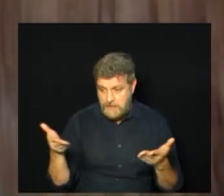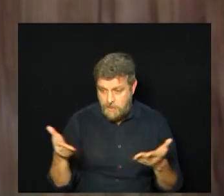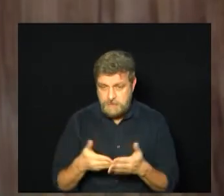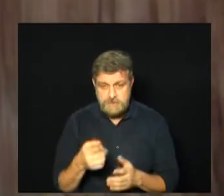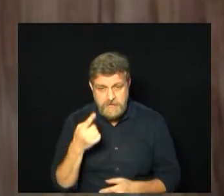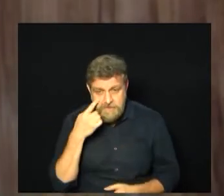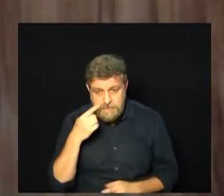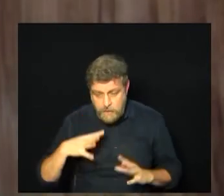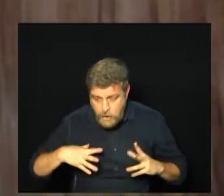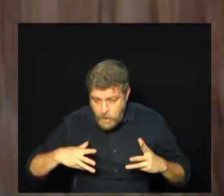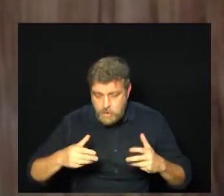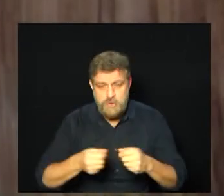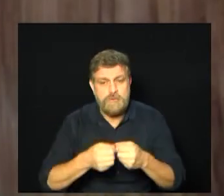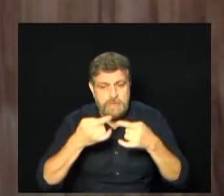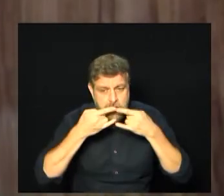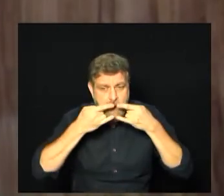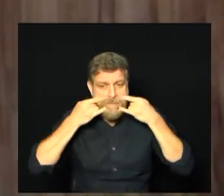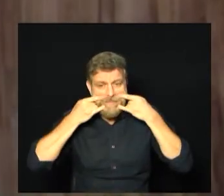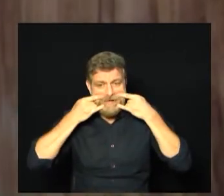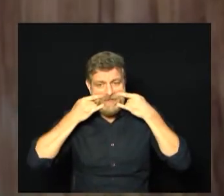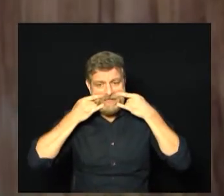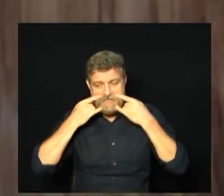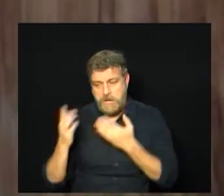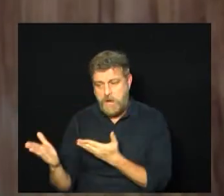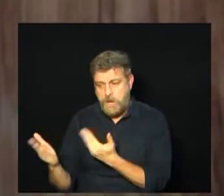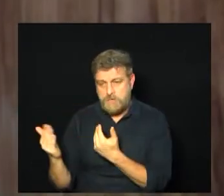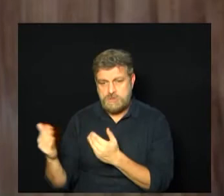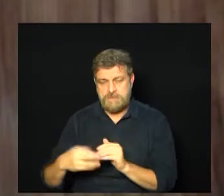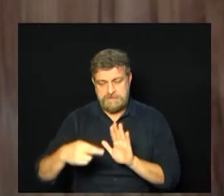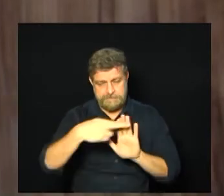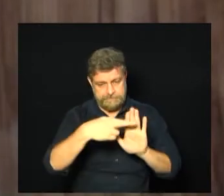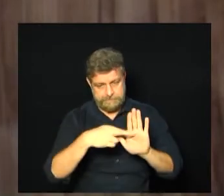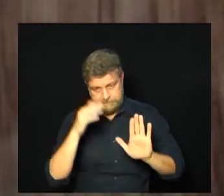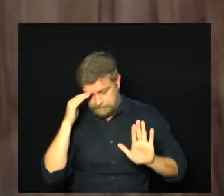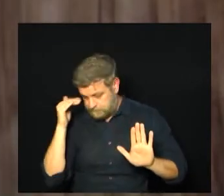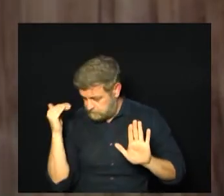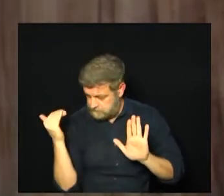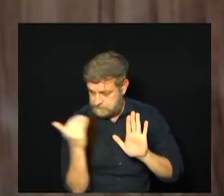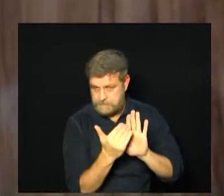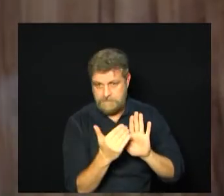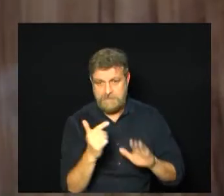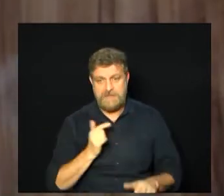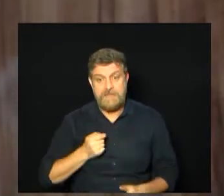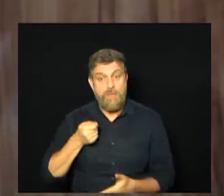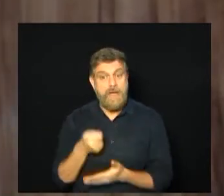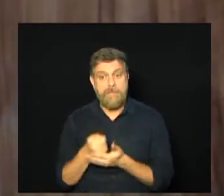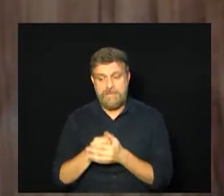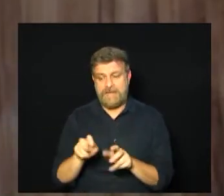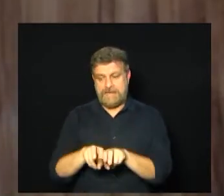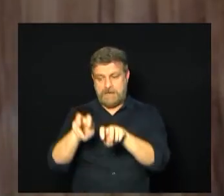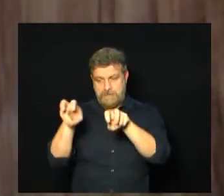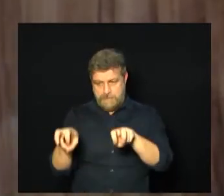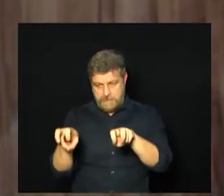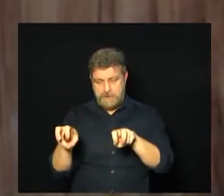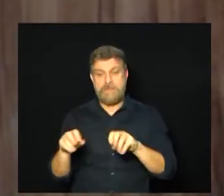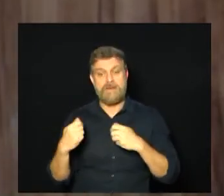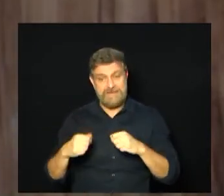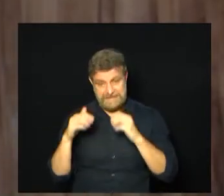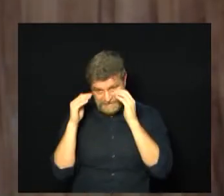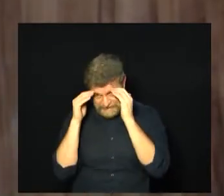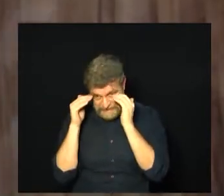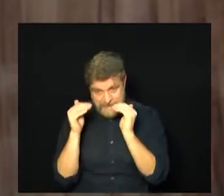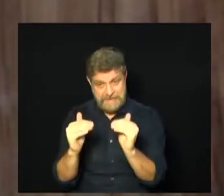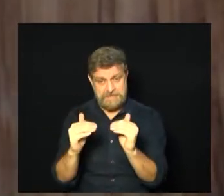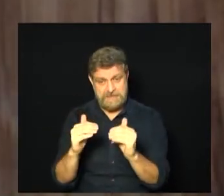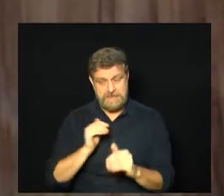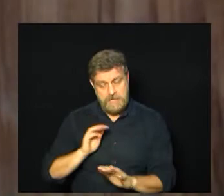todo mundo usando máscara, todos os jovens respeitando o distanciamento social, mesmo ele não sendo mais obrigatório, mas todos tomando muito